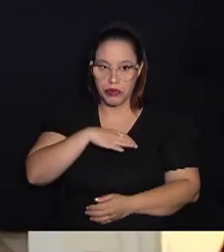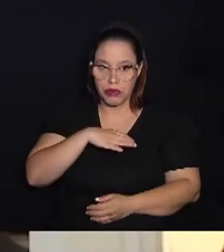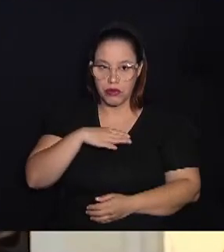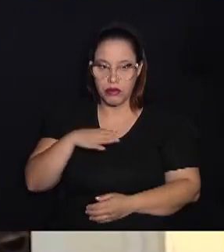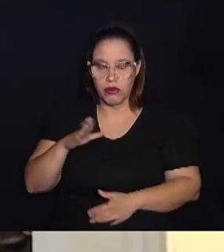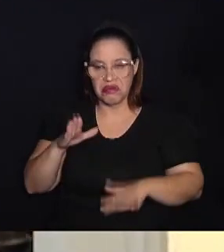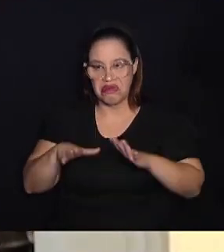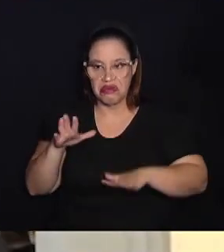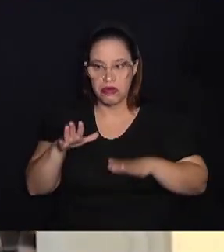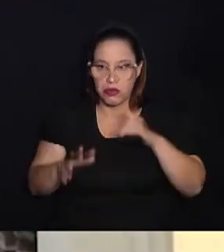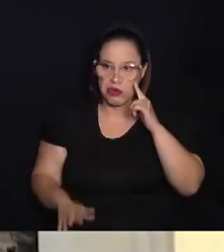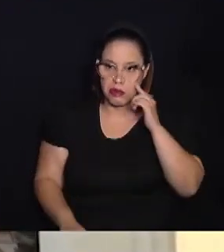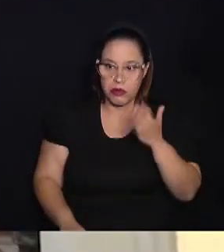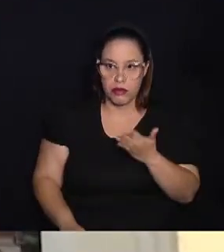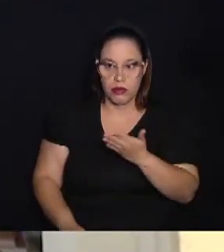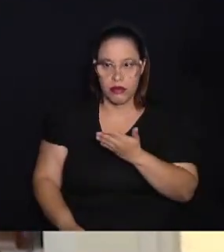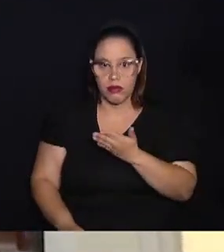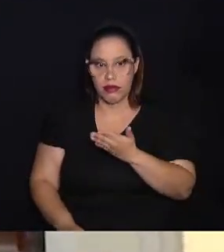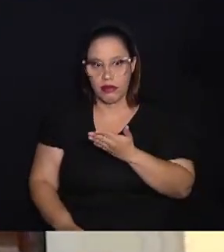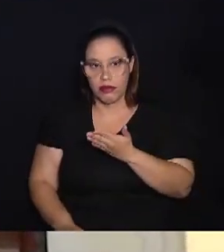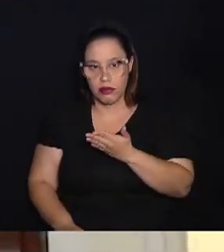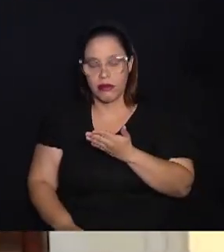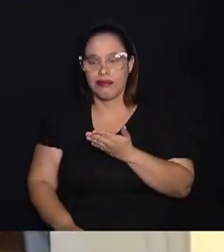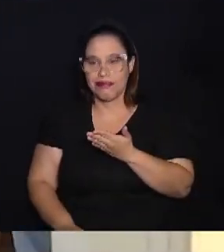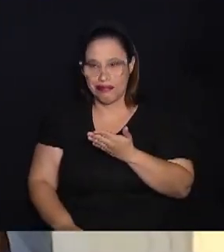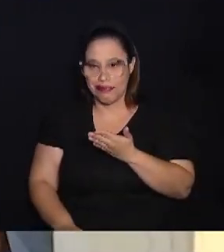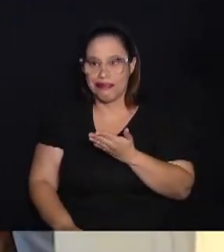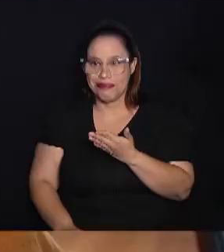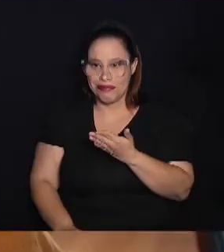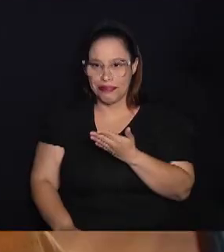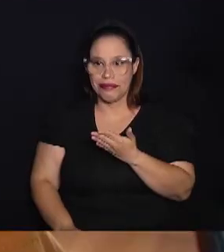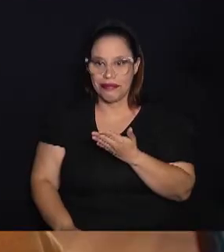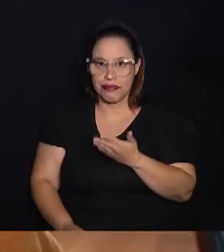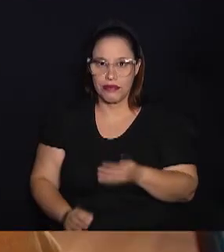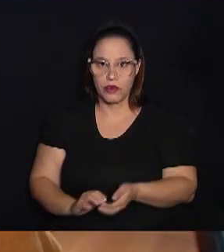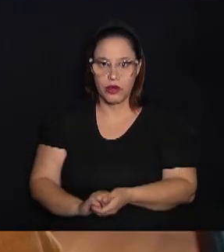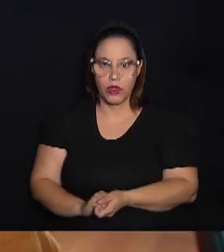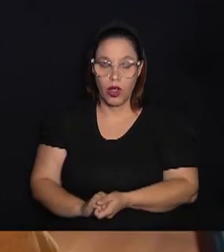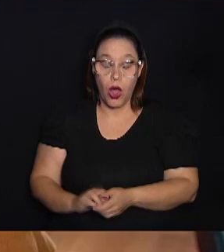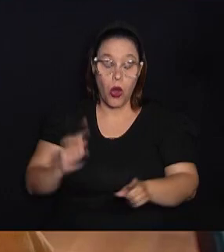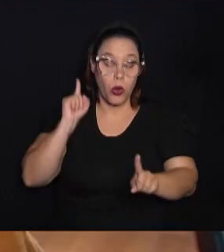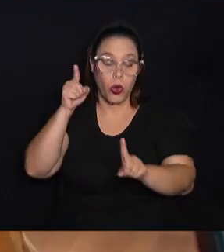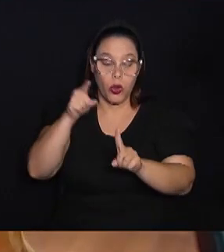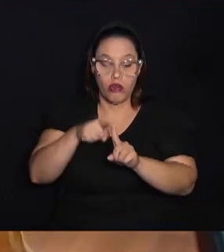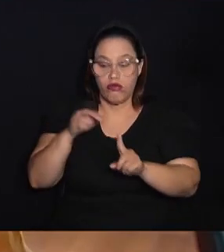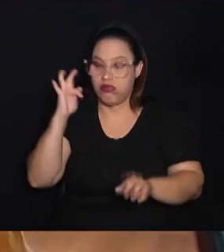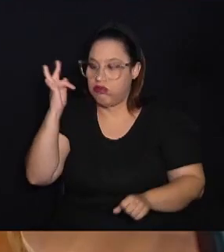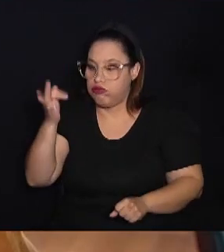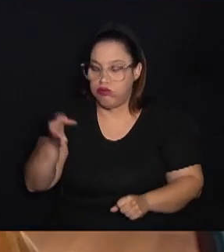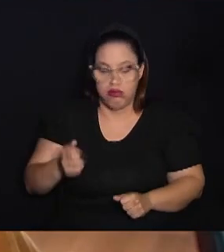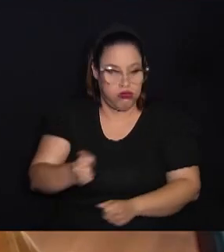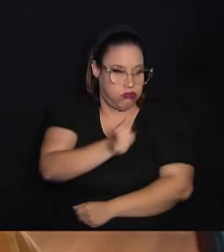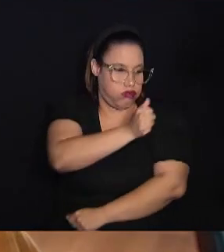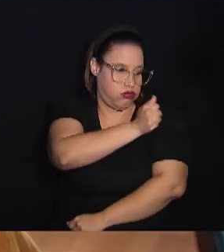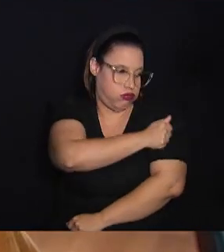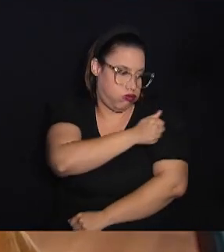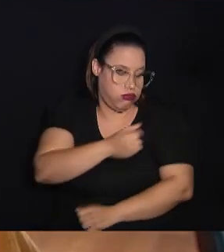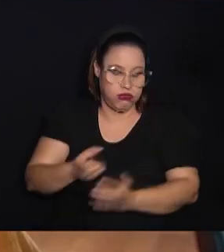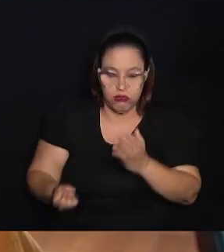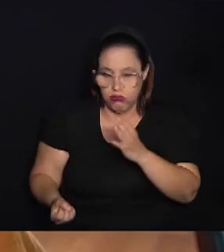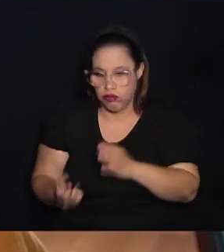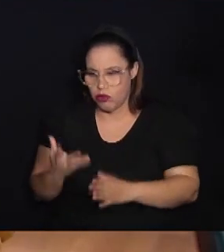são 560 alunos cursando o ensino médio. Nosso objetivo hoje é formar alunos autônomos,